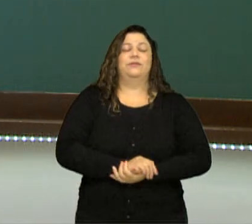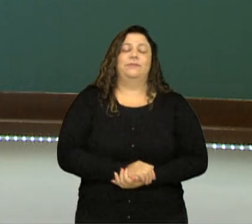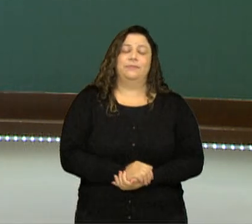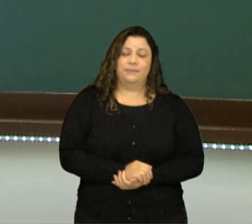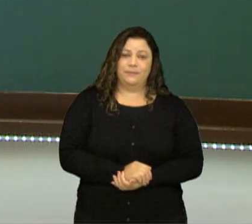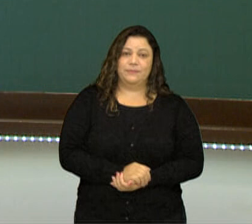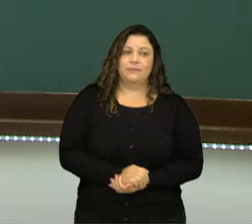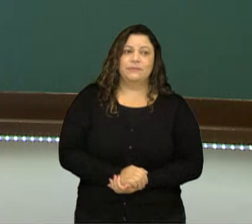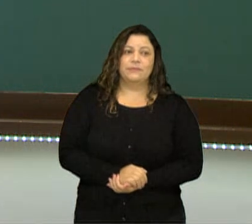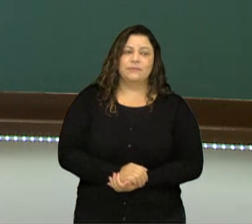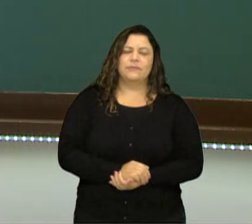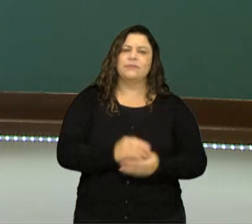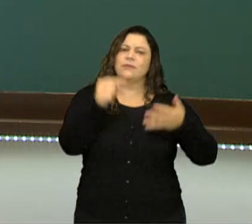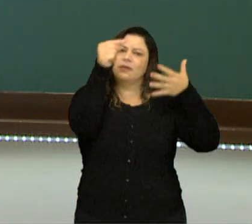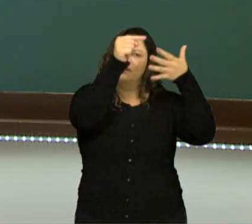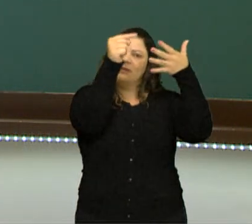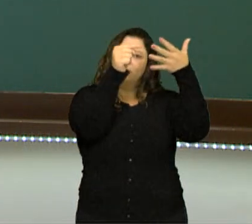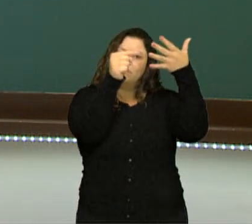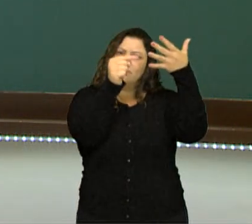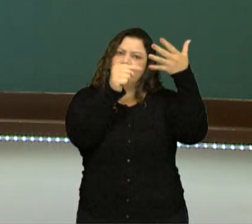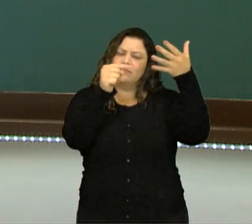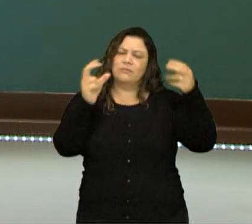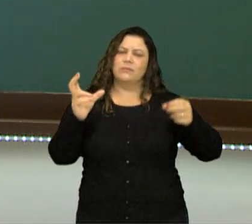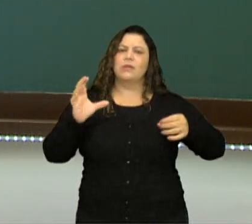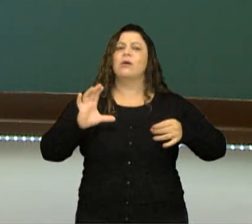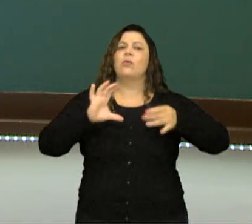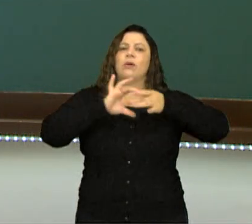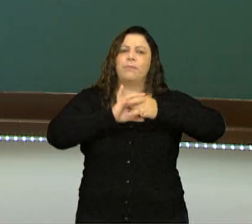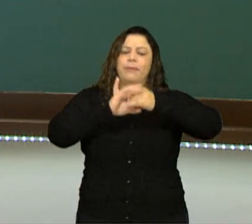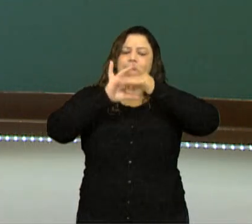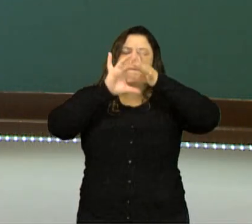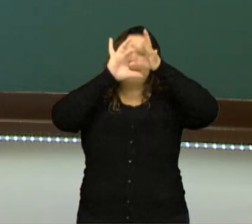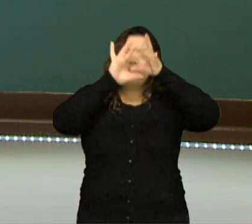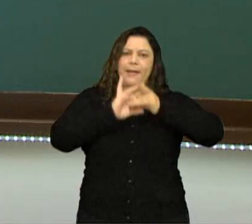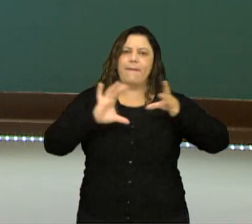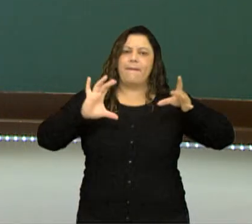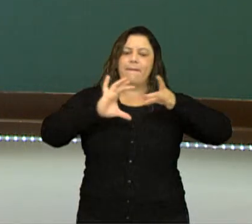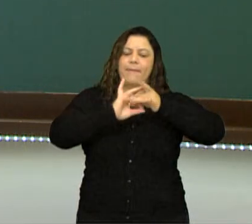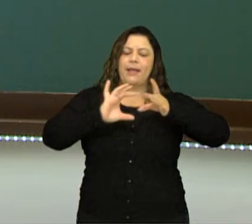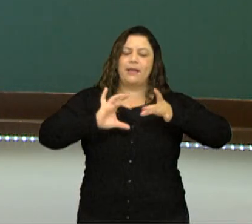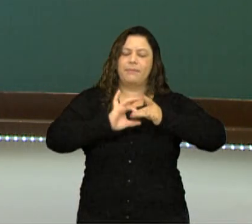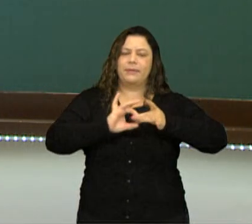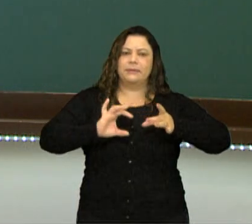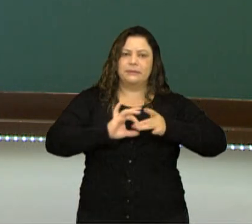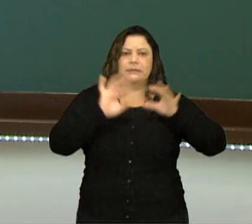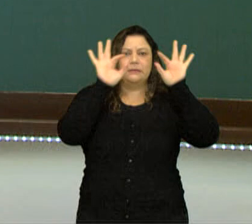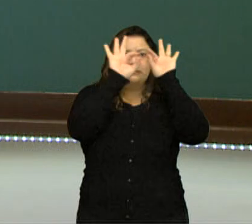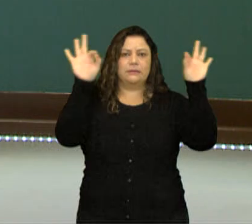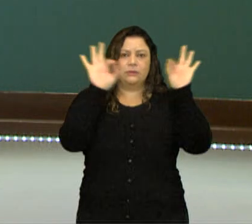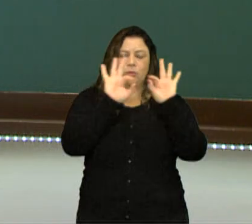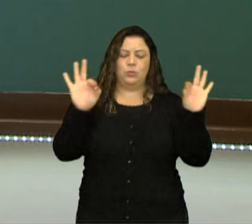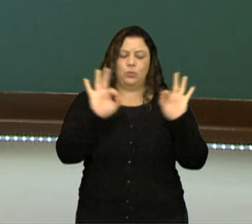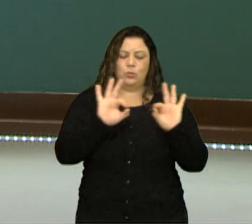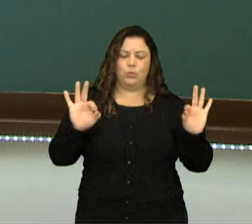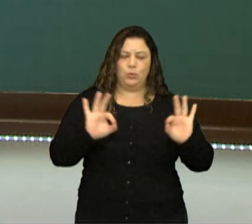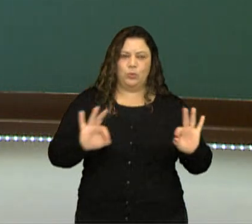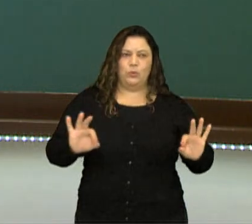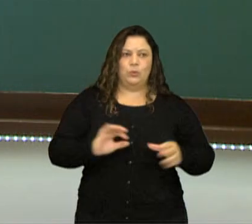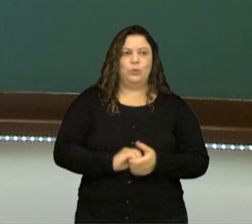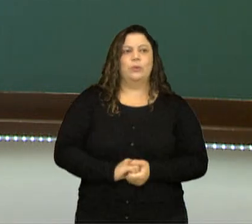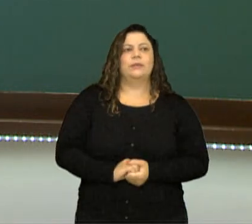explicativa. De acordo com a conjunção, nós podemos classificar as orações coordenadas